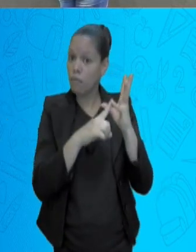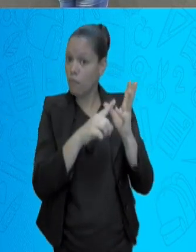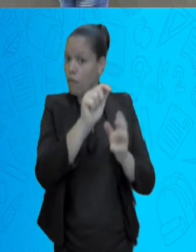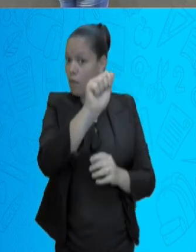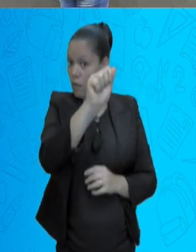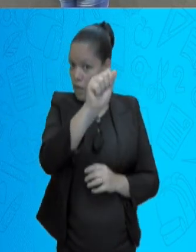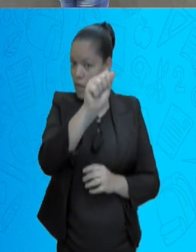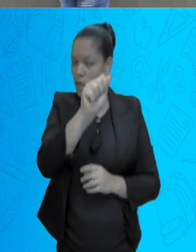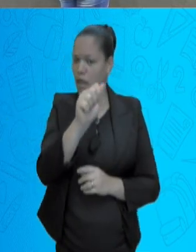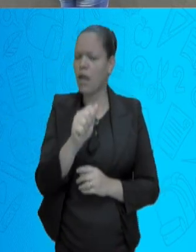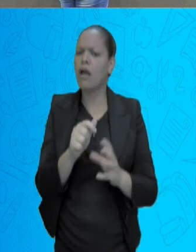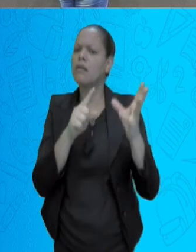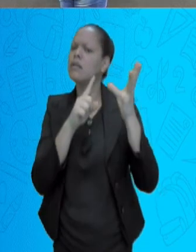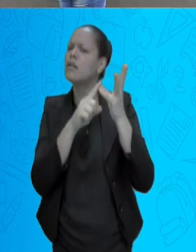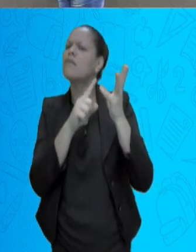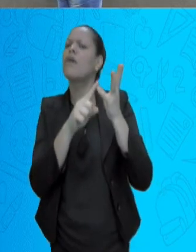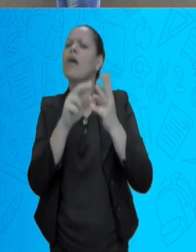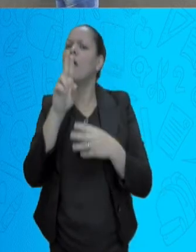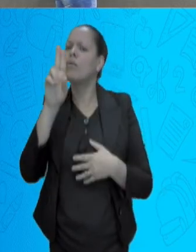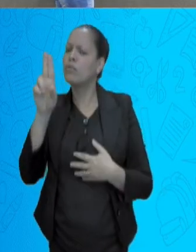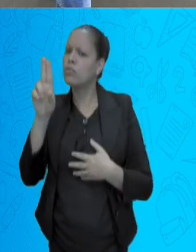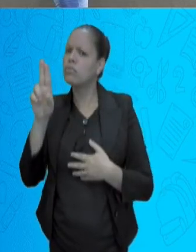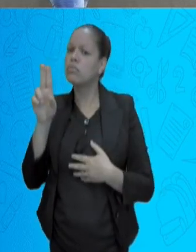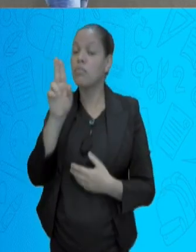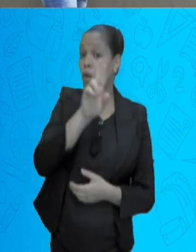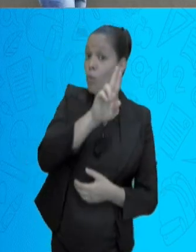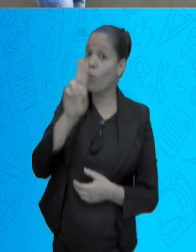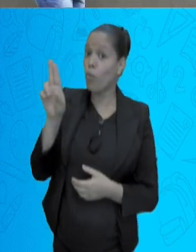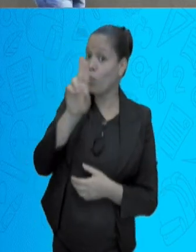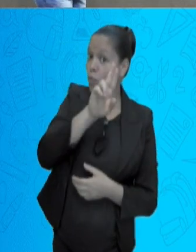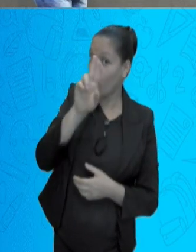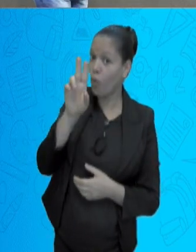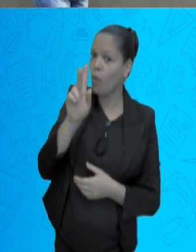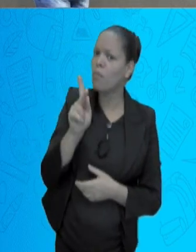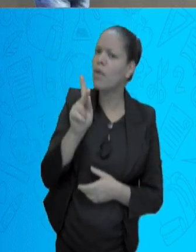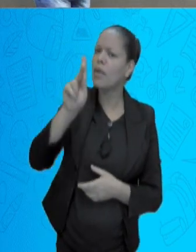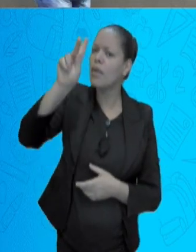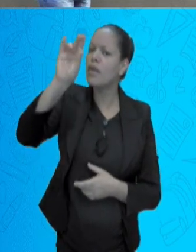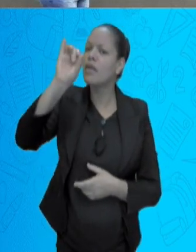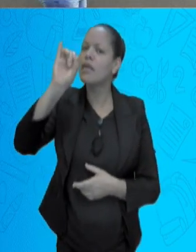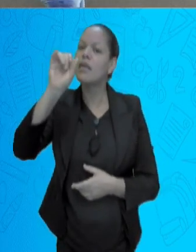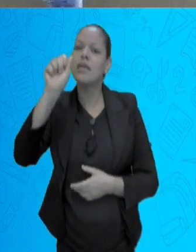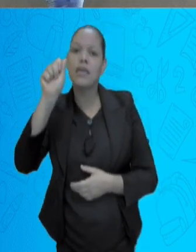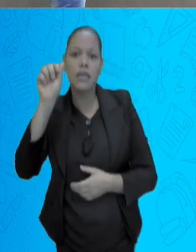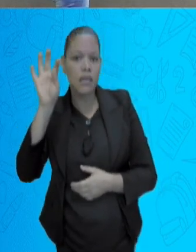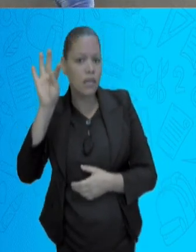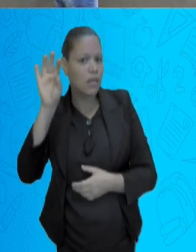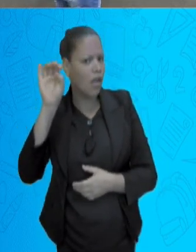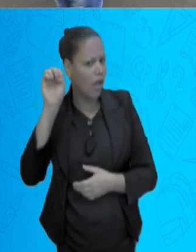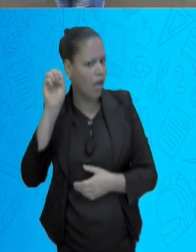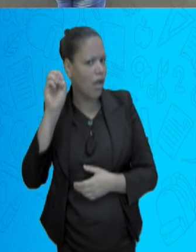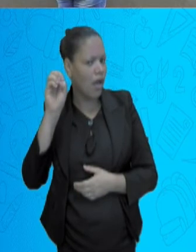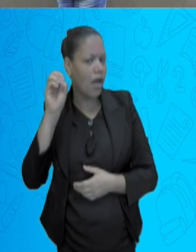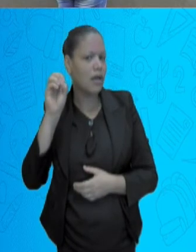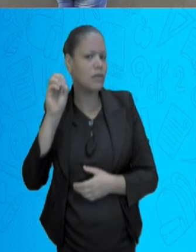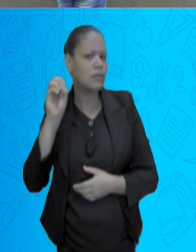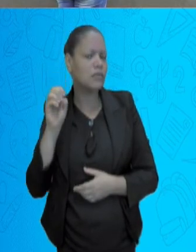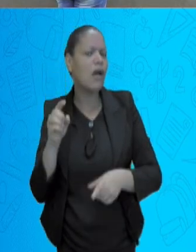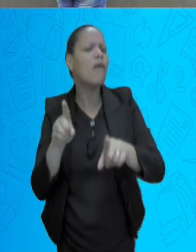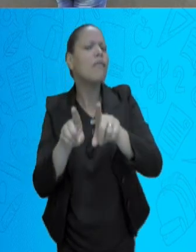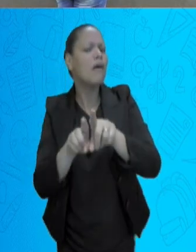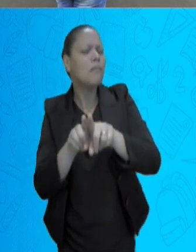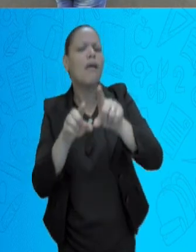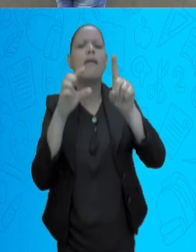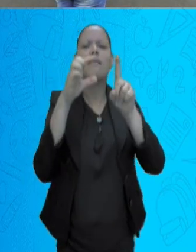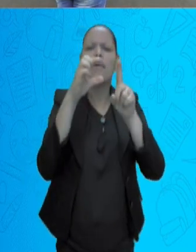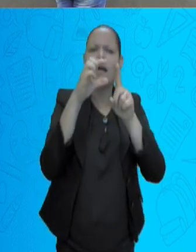vogal U e nós chamamos de hiato. Da mesma forma, a palavra piada